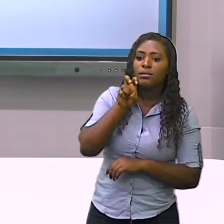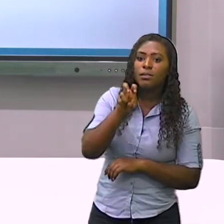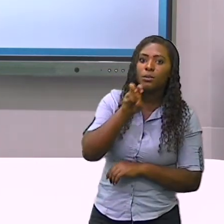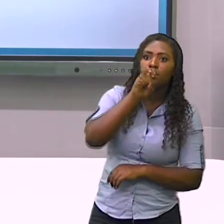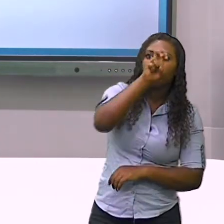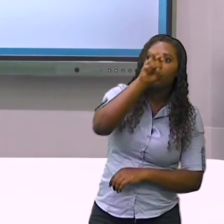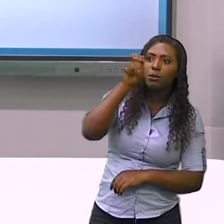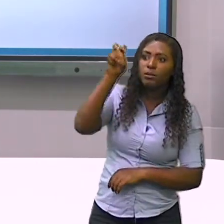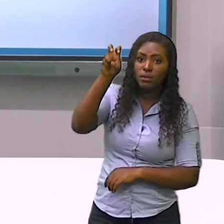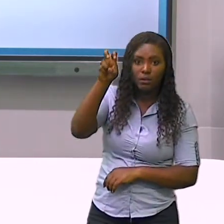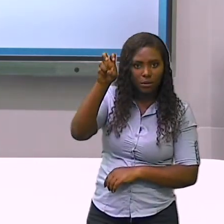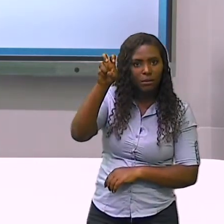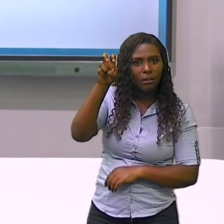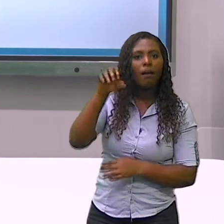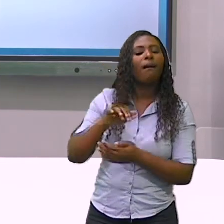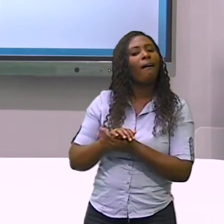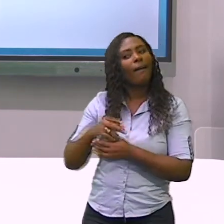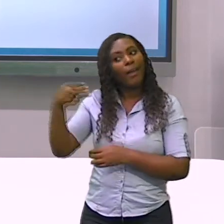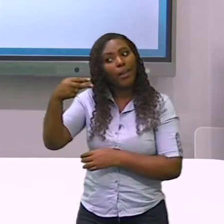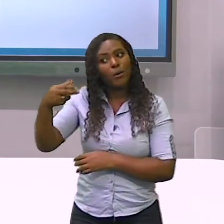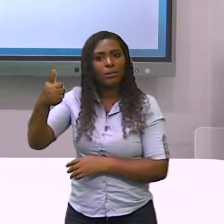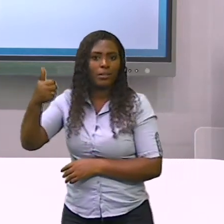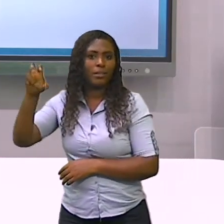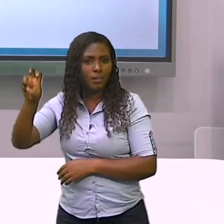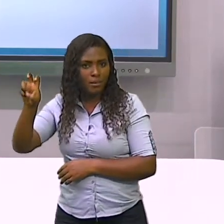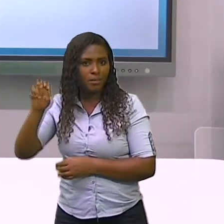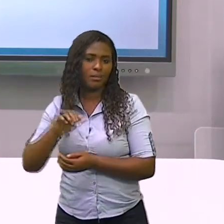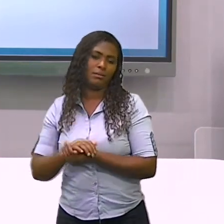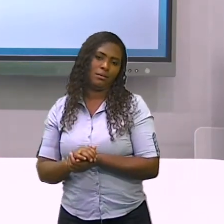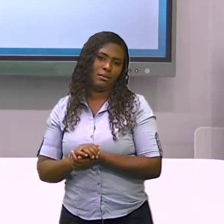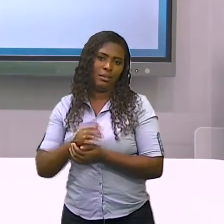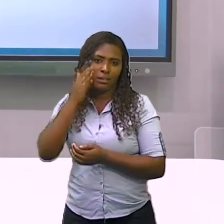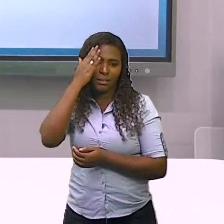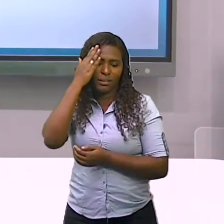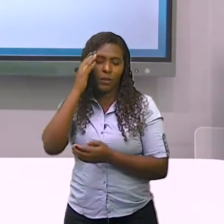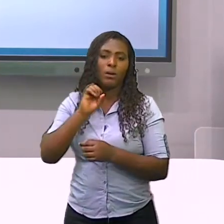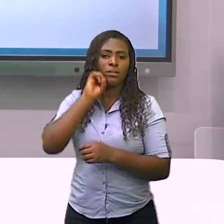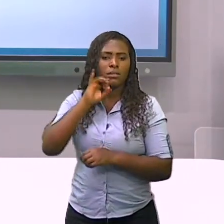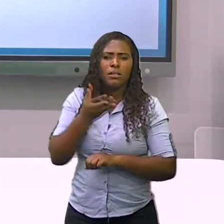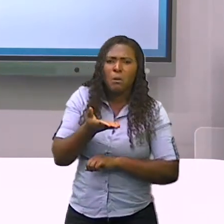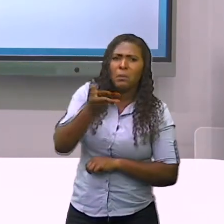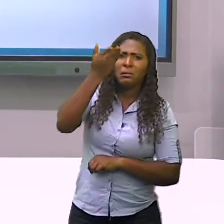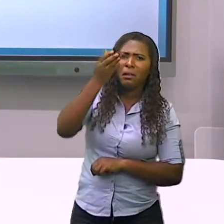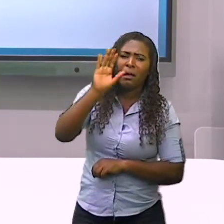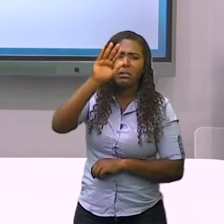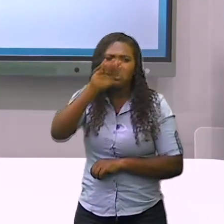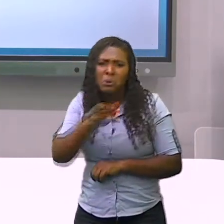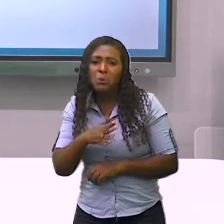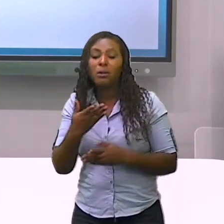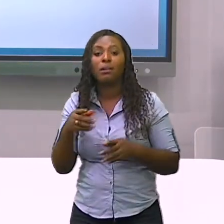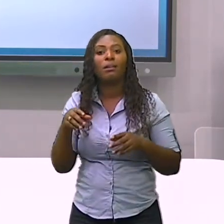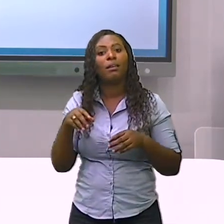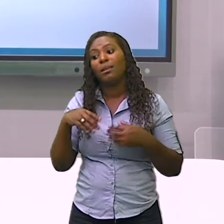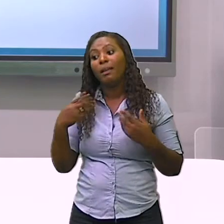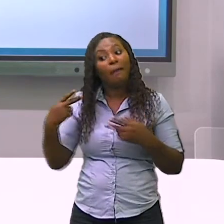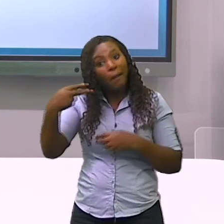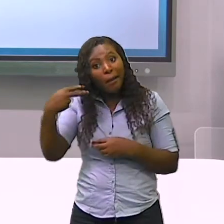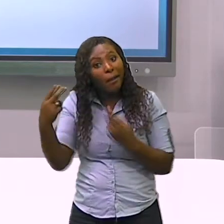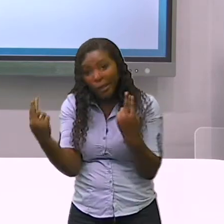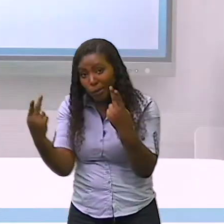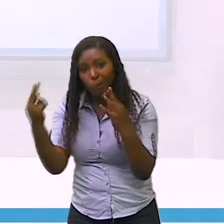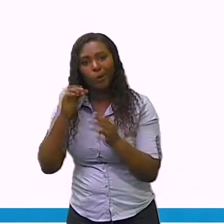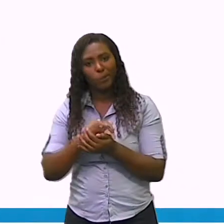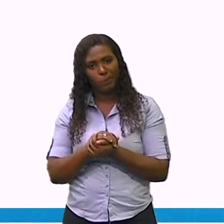dos lados, eu aumento o perímetro. Se eu diminuir a medida dos lados, eu vou diminuir o perímetro. Então, preste atenção nessa